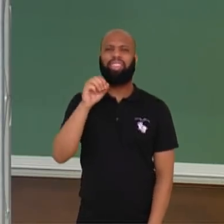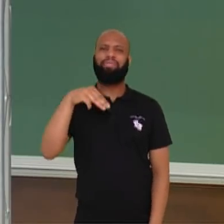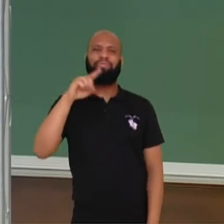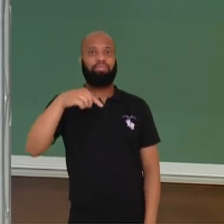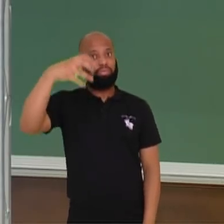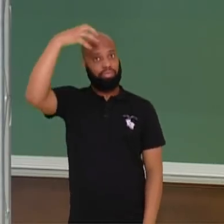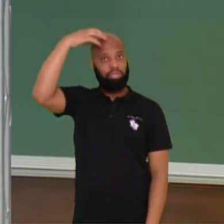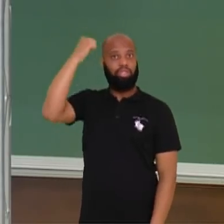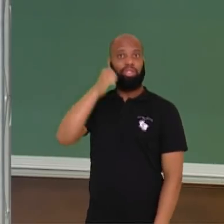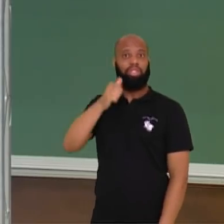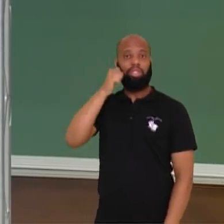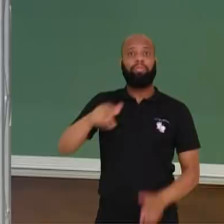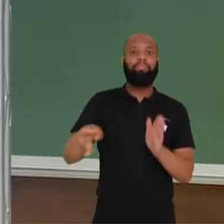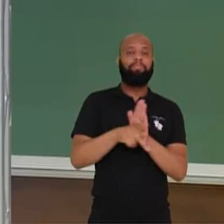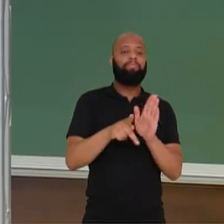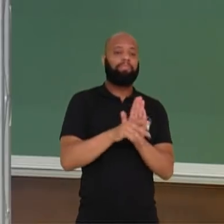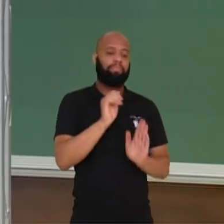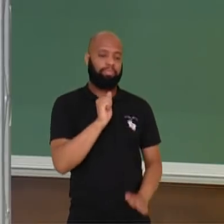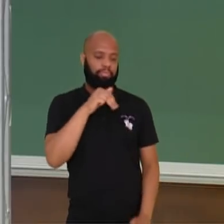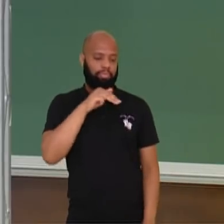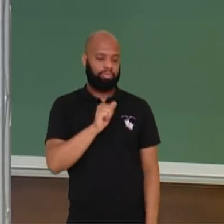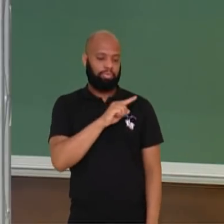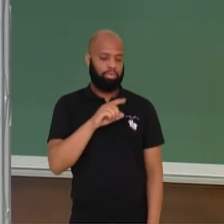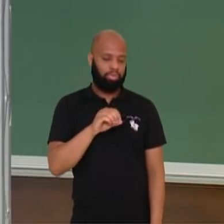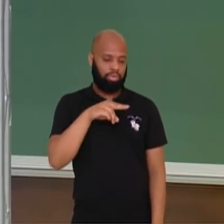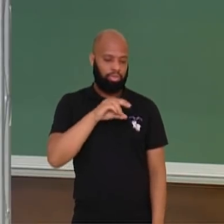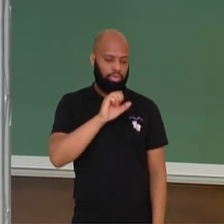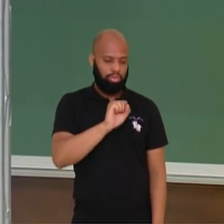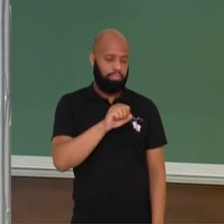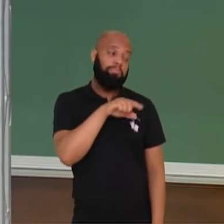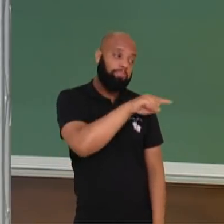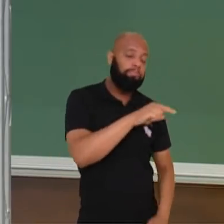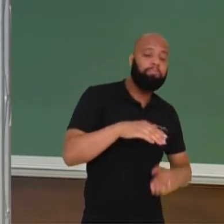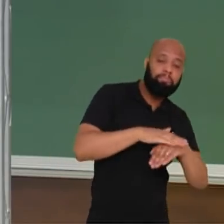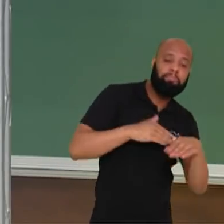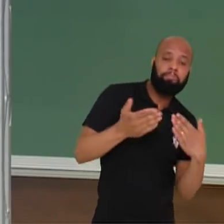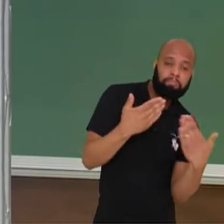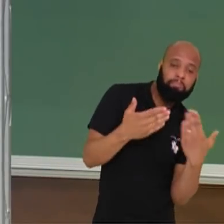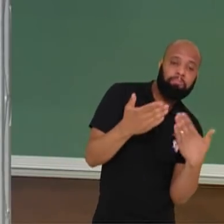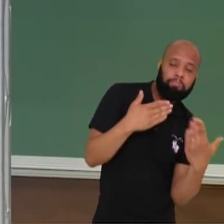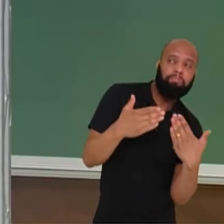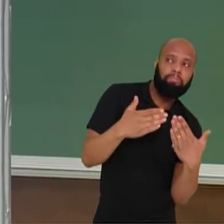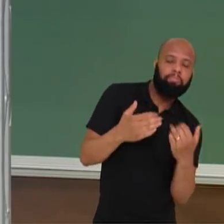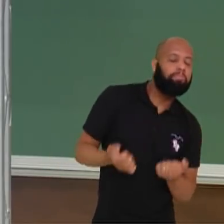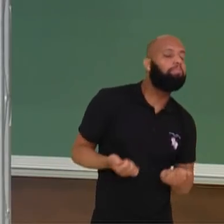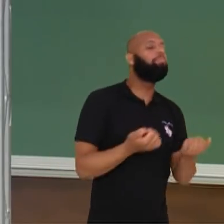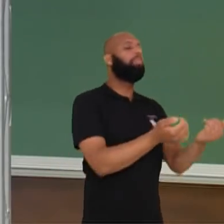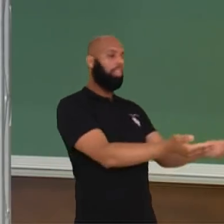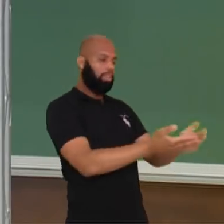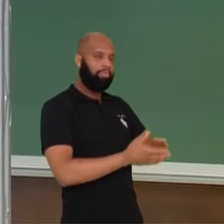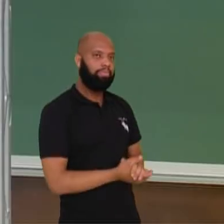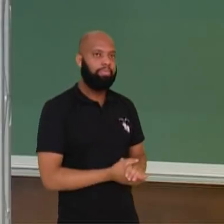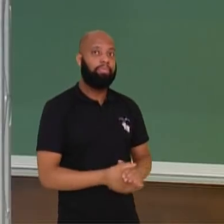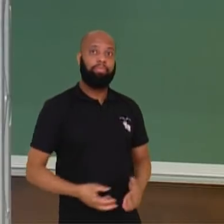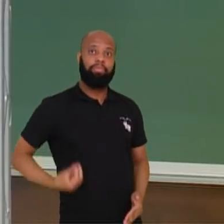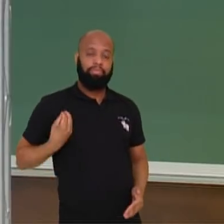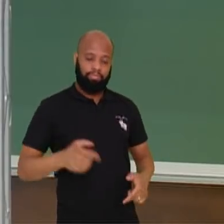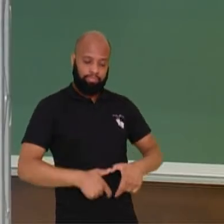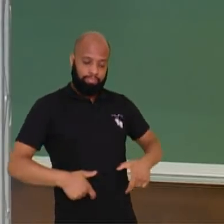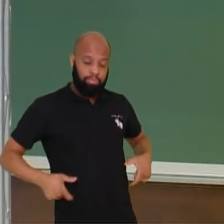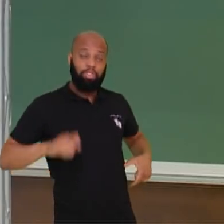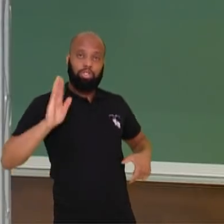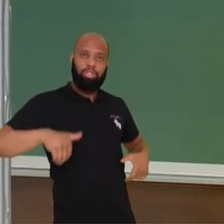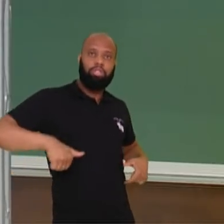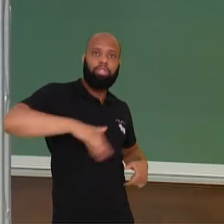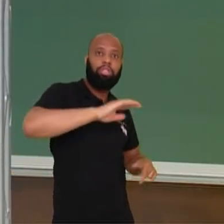Amazonas. Bom, ele conversa com Hipólita e ela cede para ele a peça de vestuário. Ele estava levando embora o